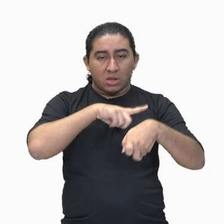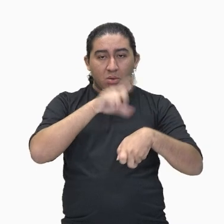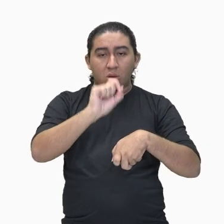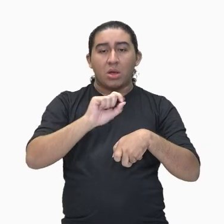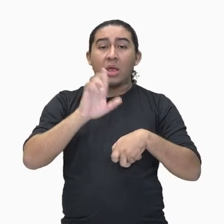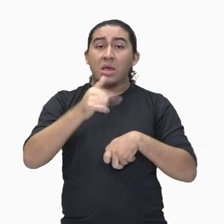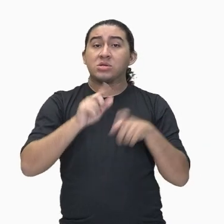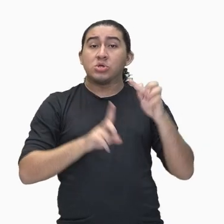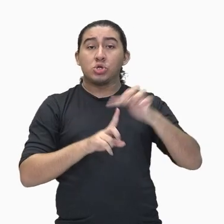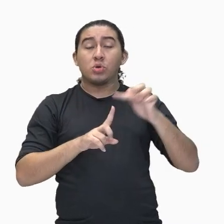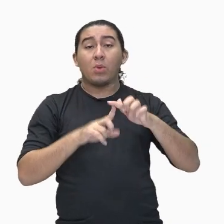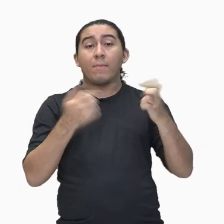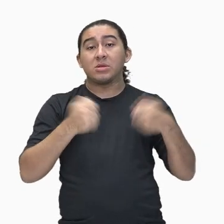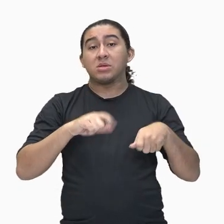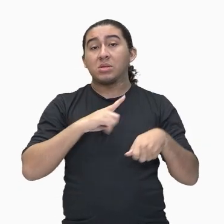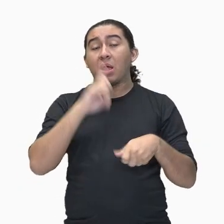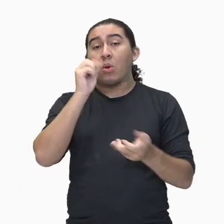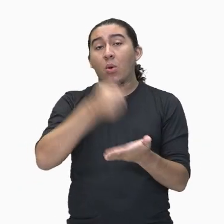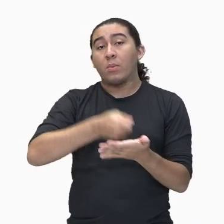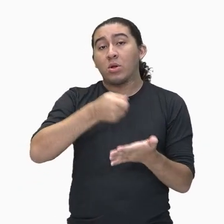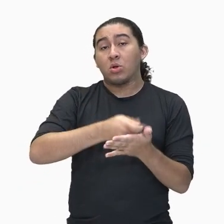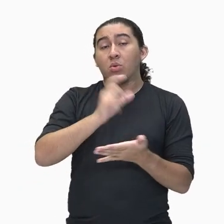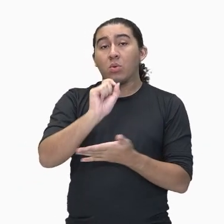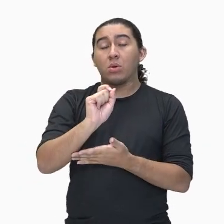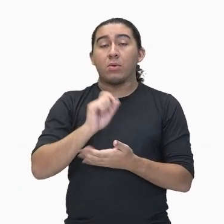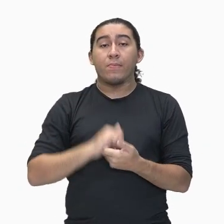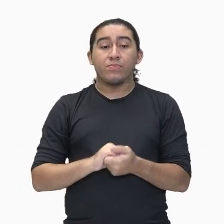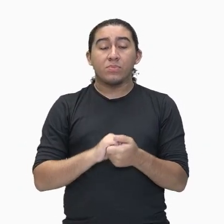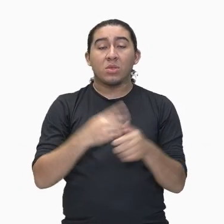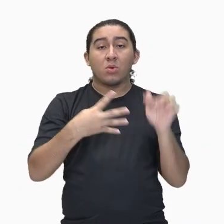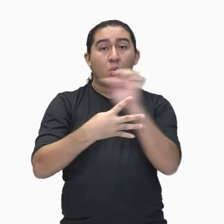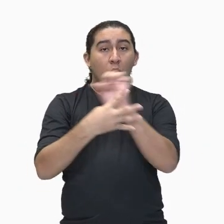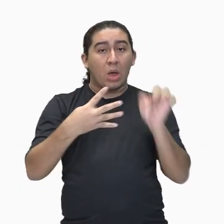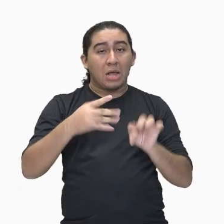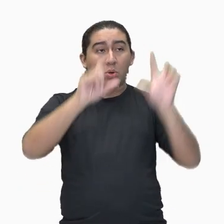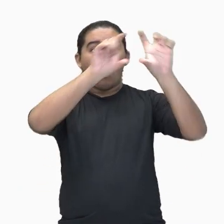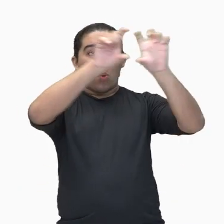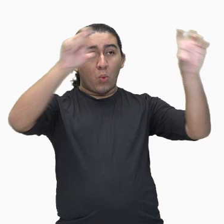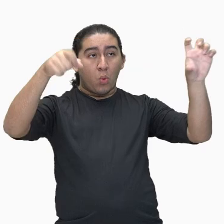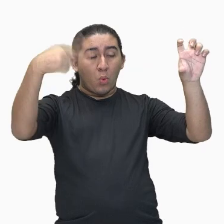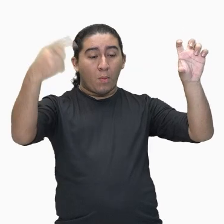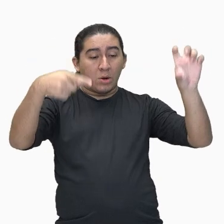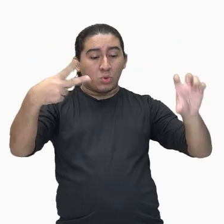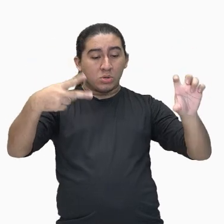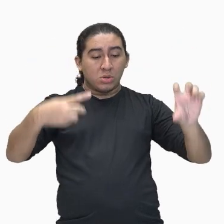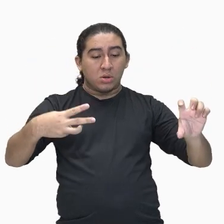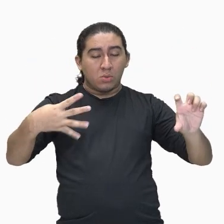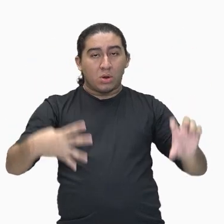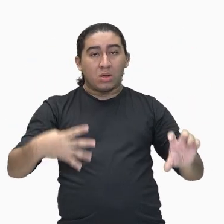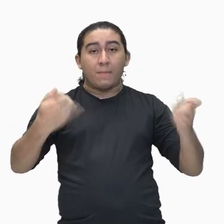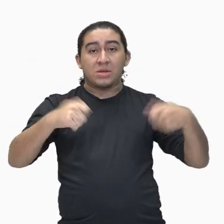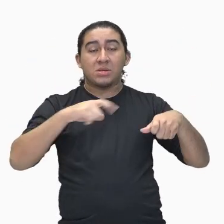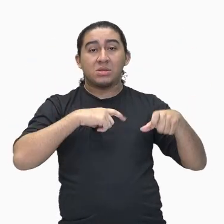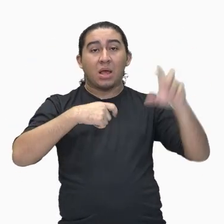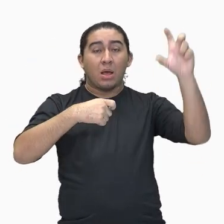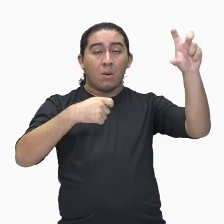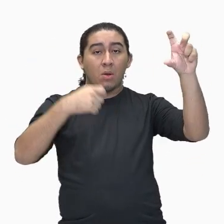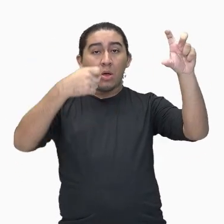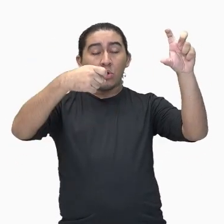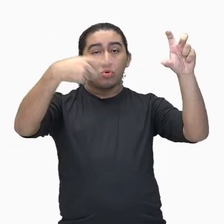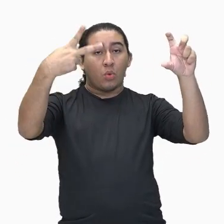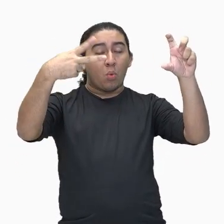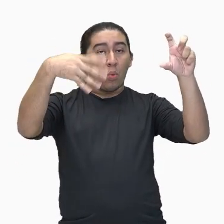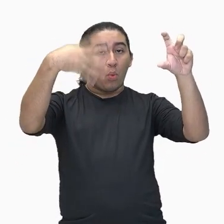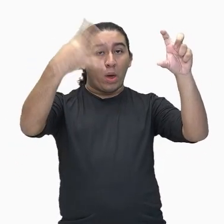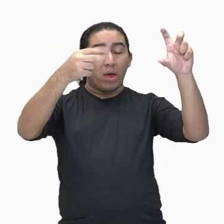Esse tipo de poema, ele é composto por 4 estrofes, sendo 2 quartetos e 2